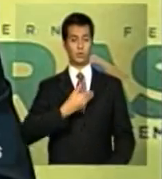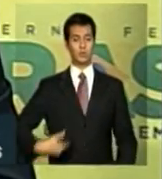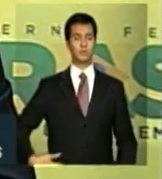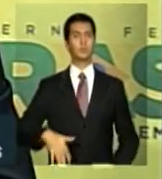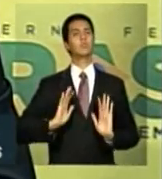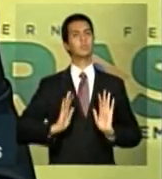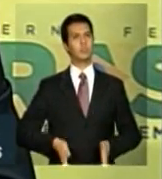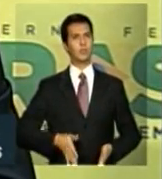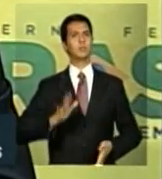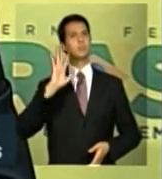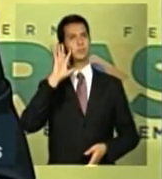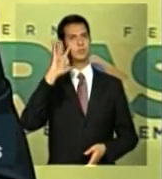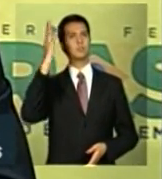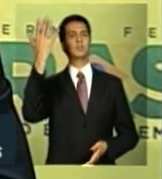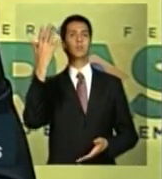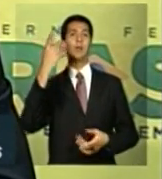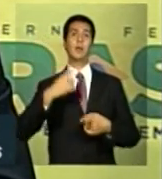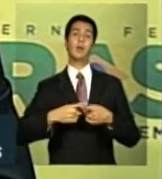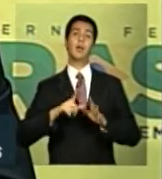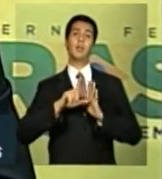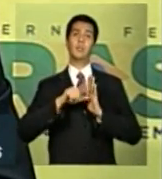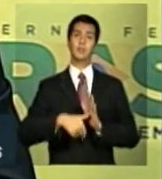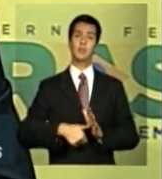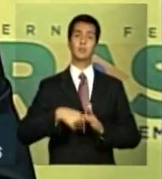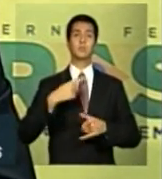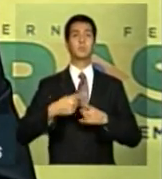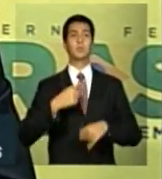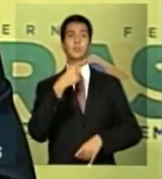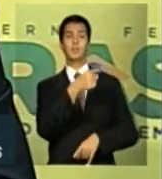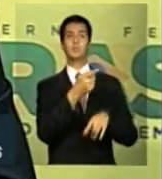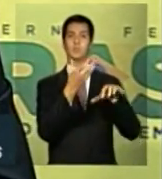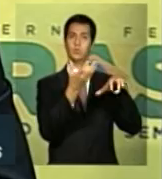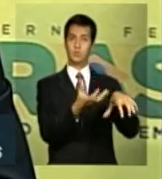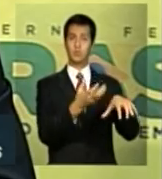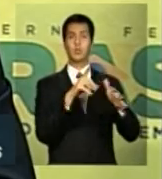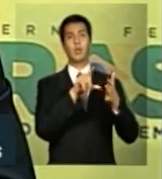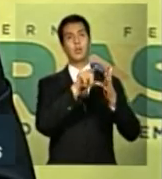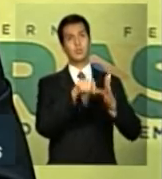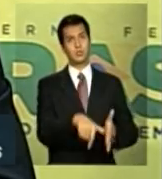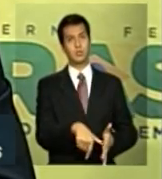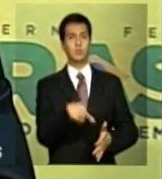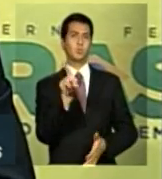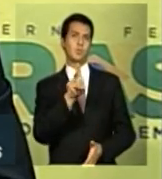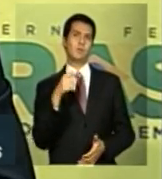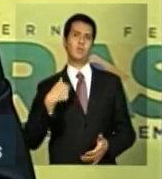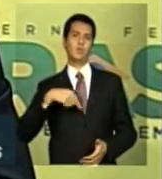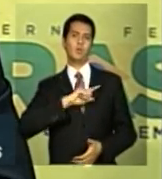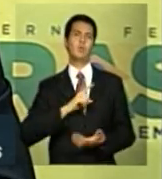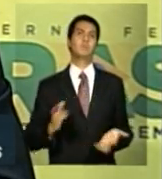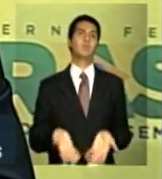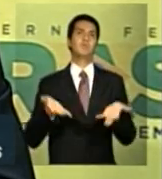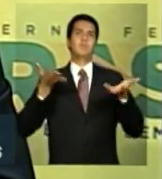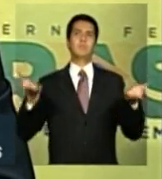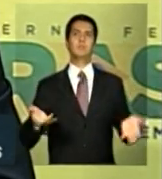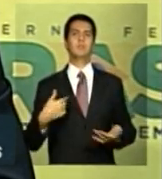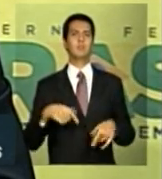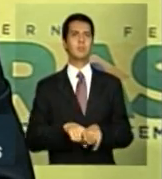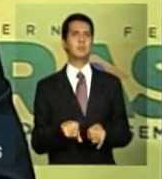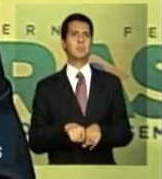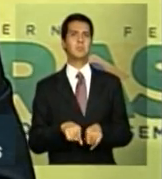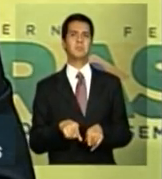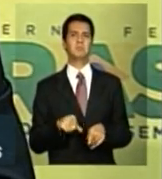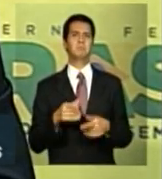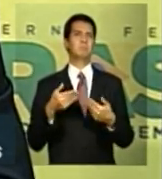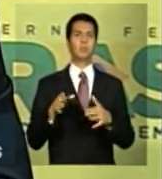acordo, que o atraso se deve à tramitação da matéria no Congresso e não por falta de motivação e compromisso do governo, que, apesar